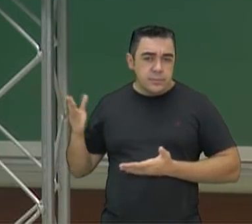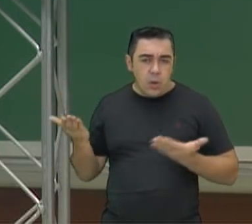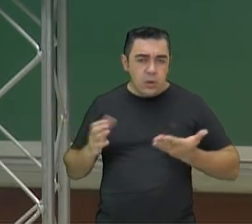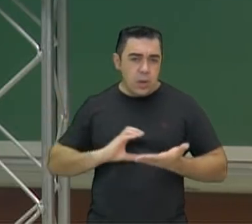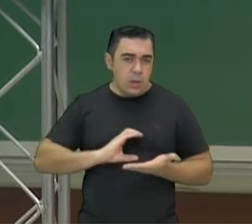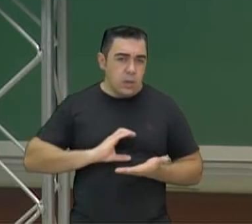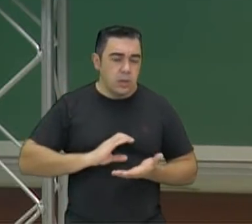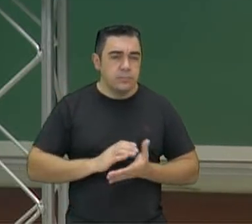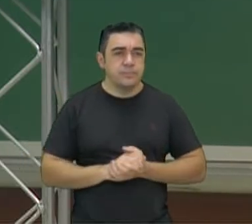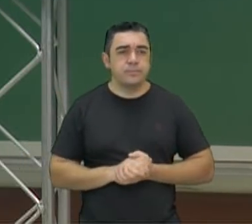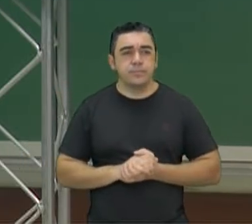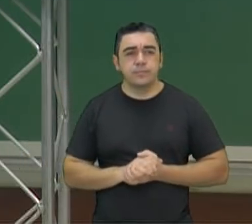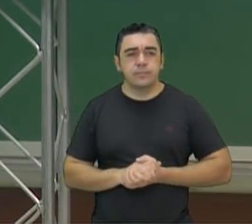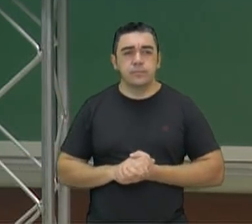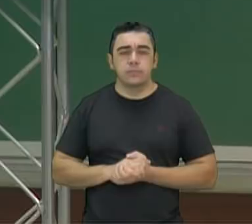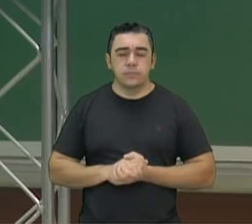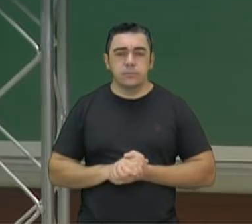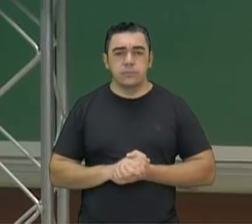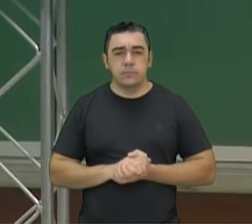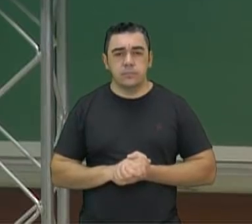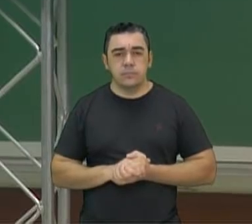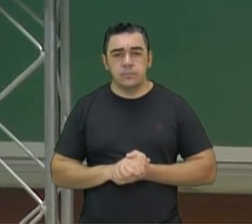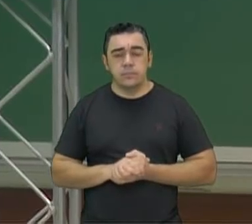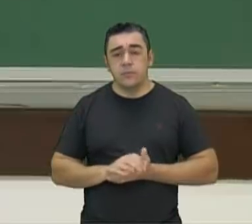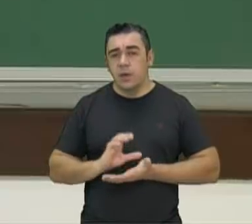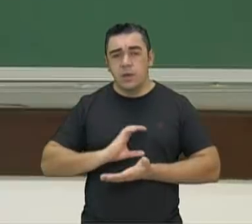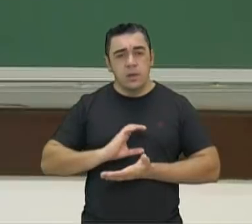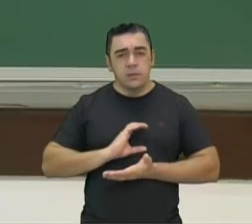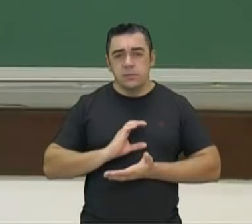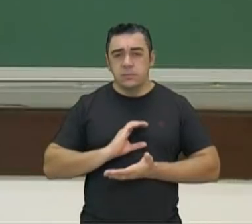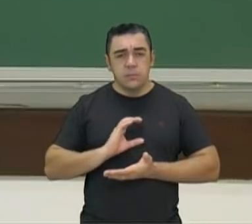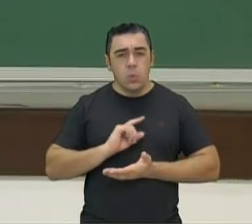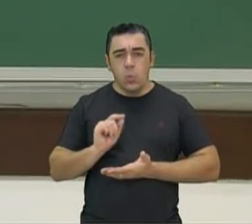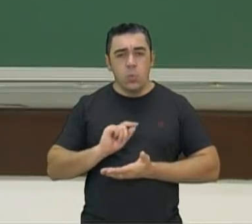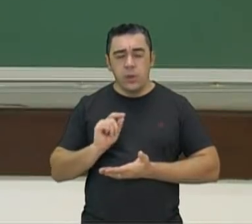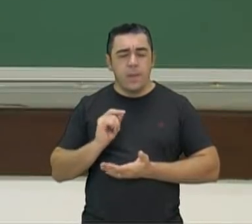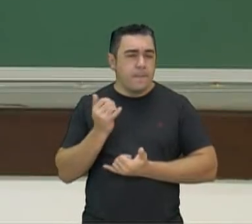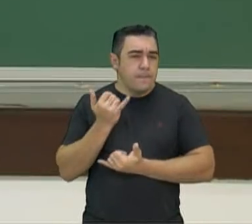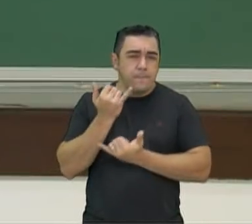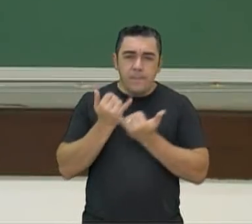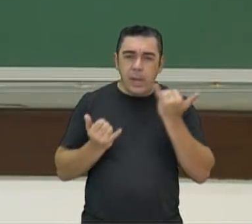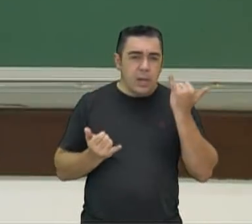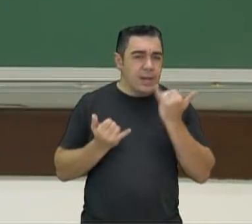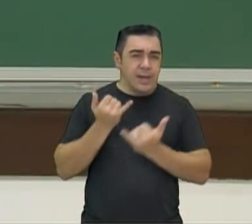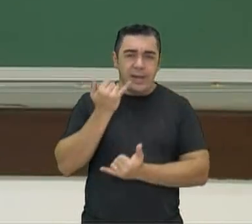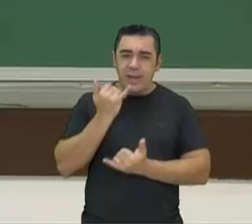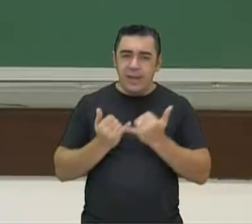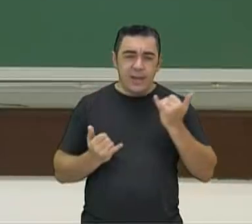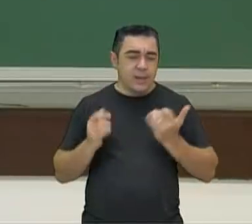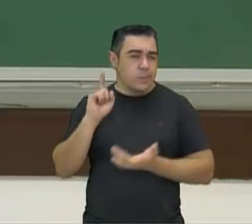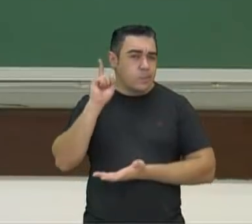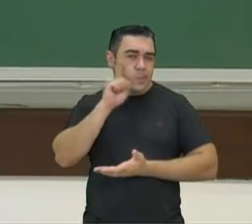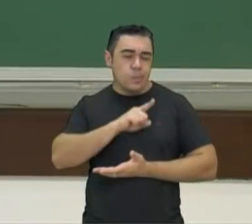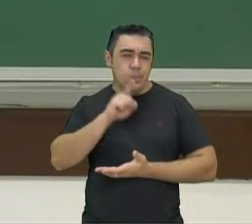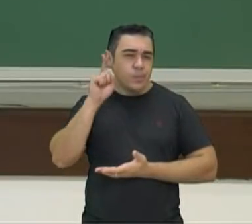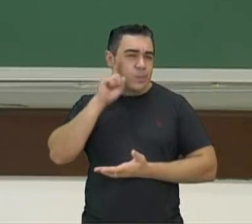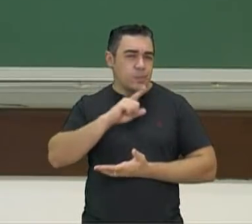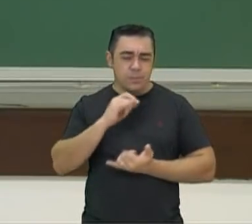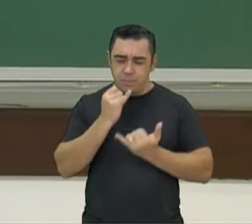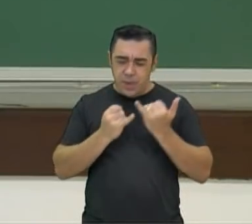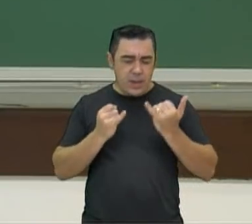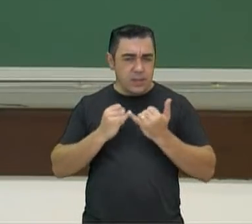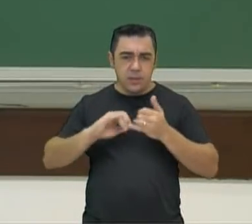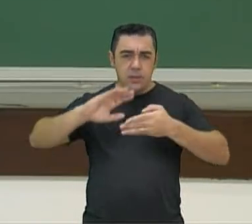Canadá? Vamos para o Canadá, olha lá. No Canadá, praticamente, eu poderia dizer assim, o espelho. Canadá é espelho dos Estados Unidos,